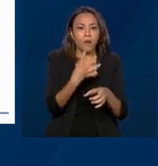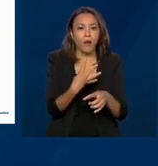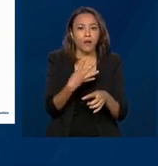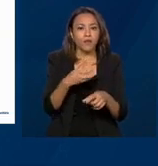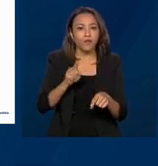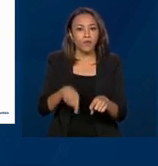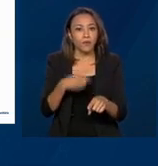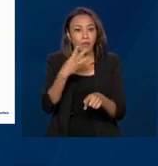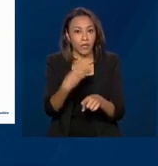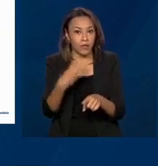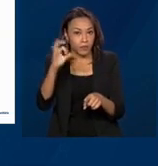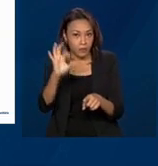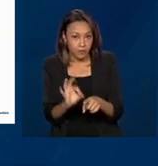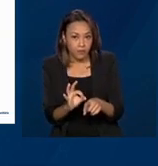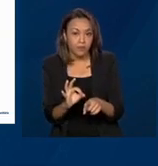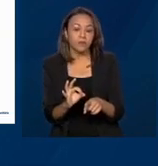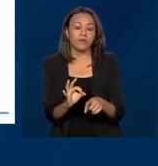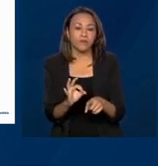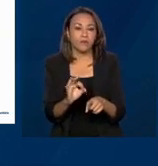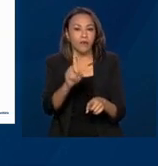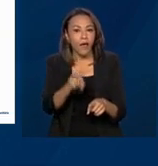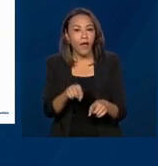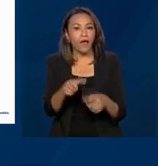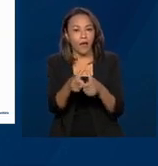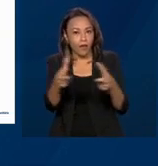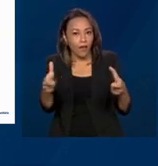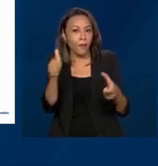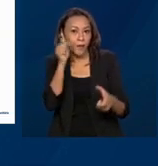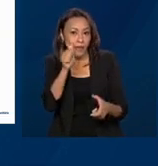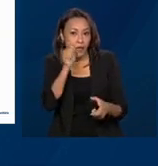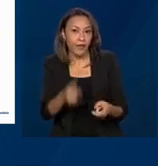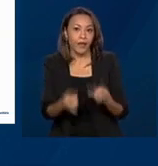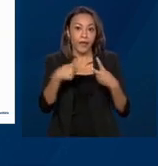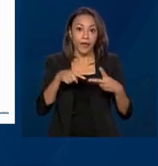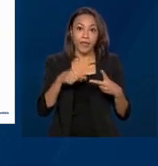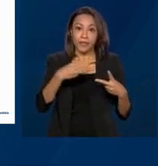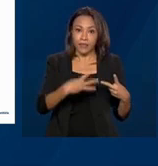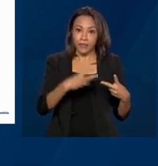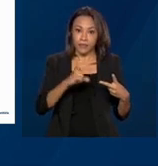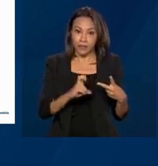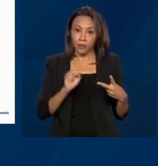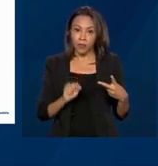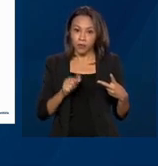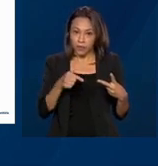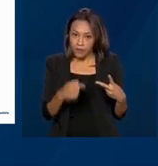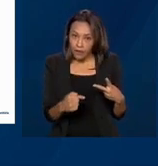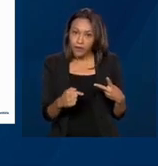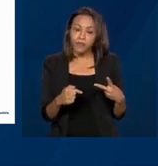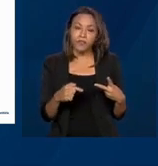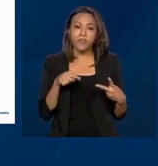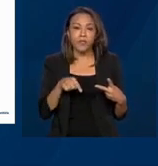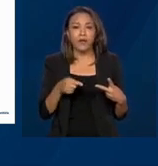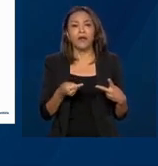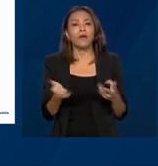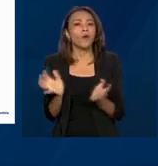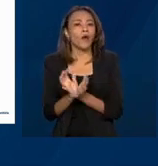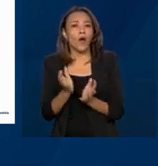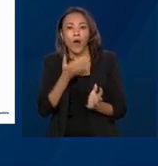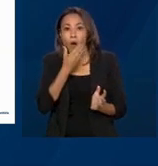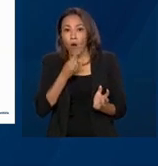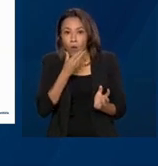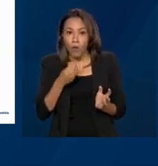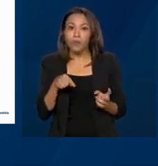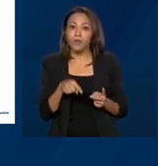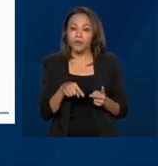64,3% foi composto por mulheres, 35,7% compostos por homens, então